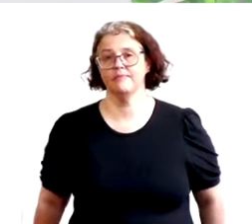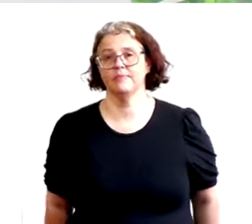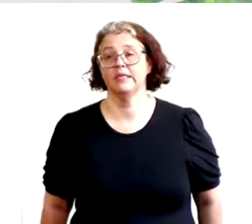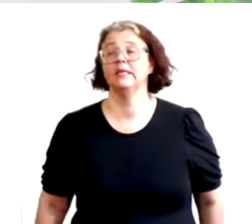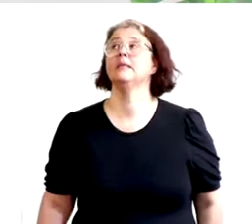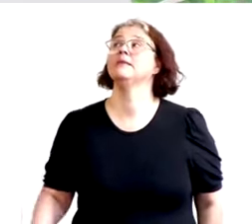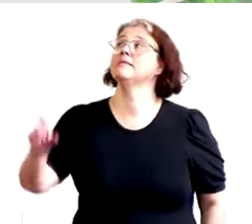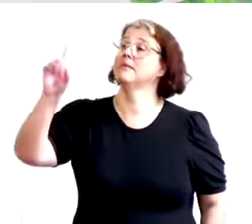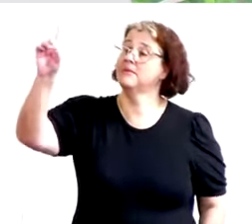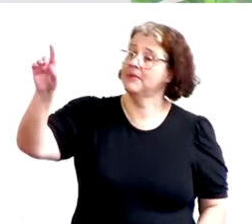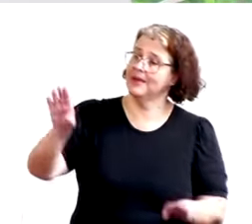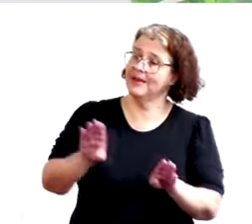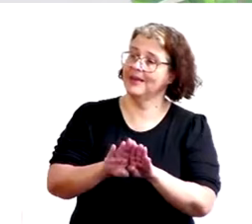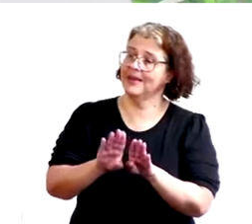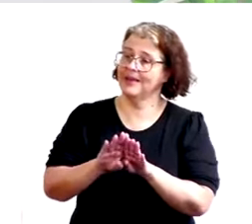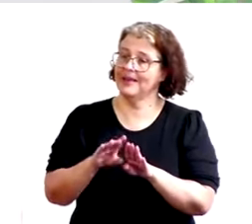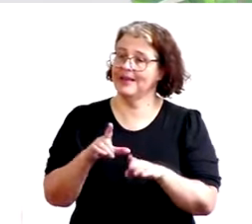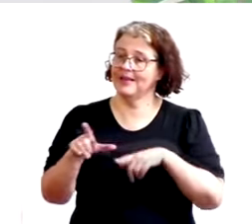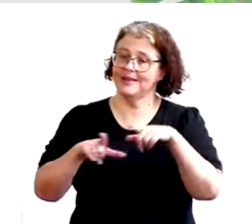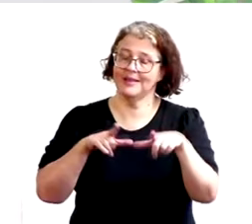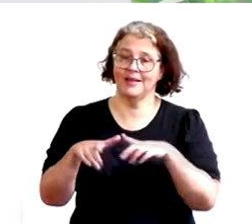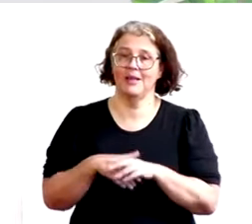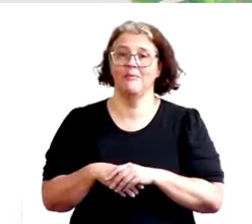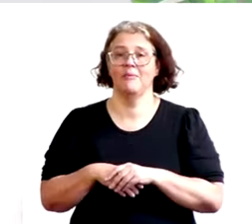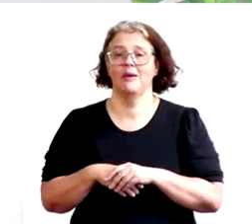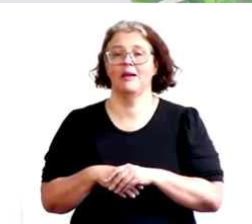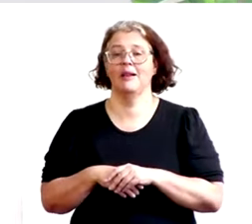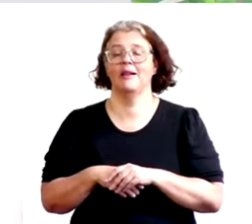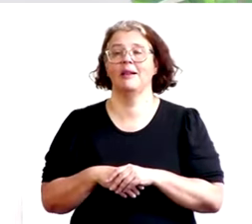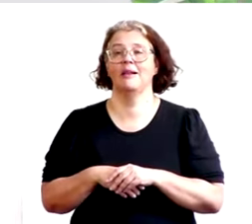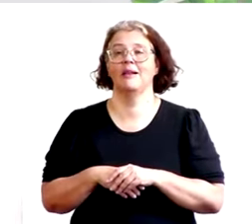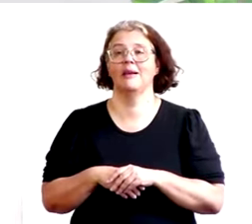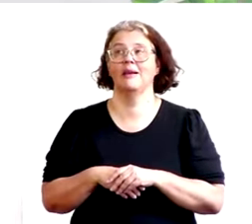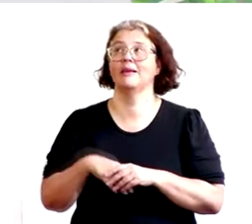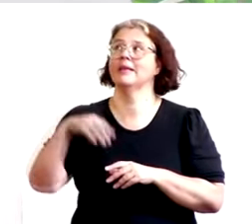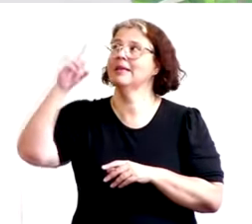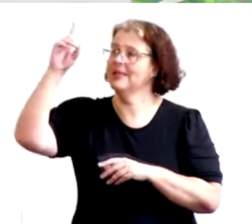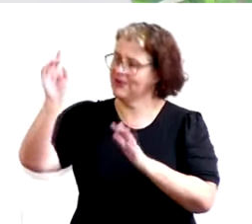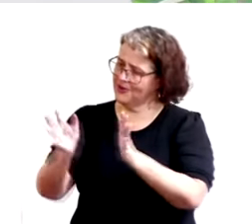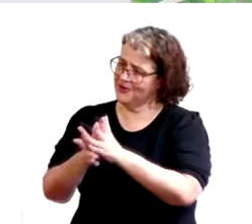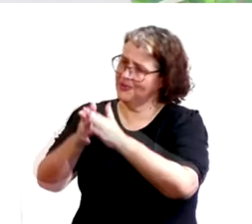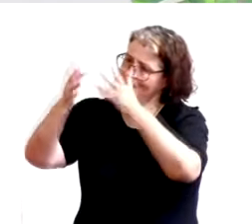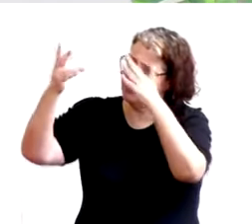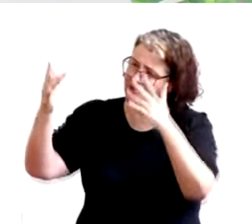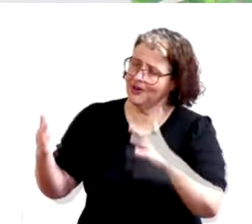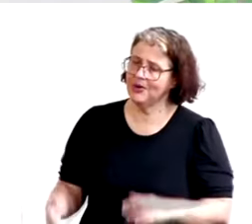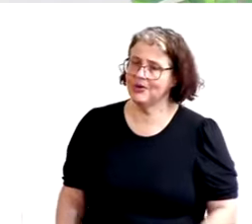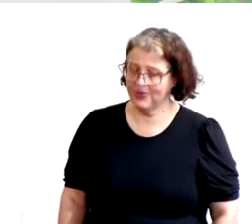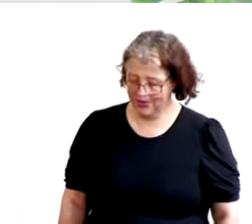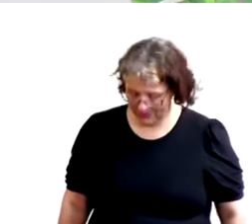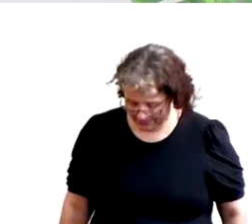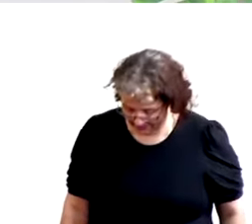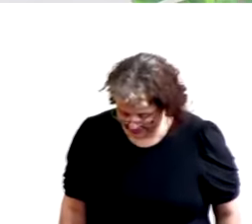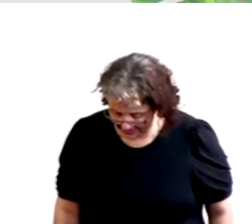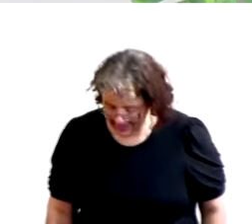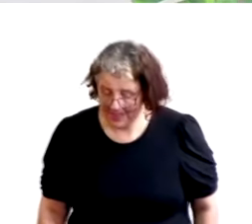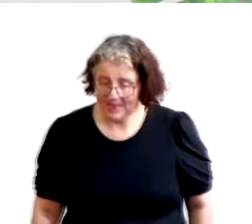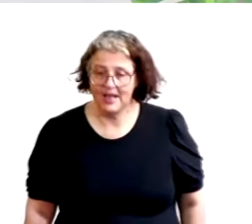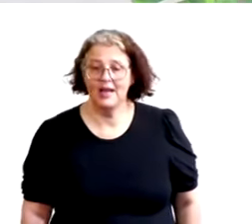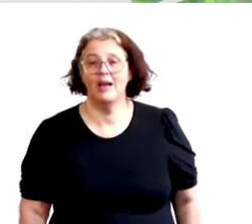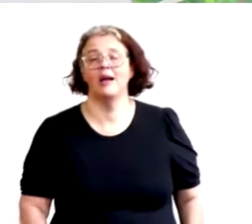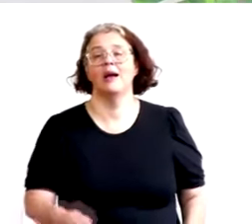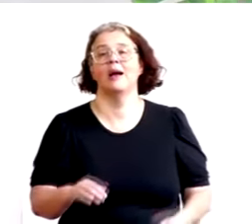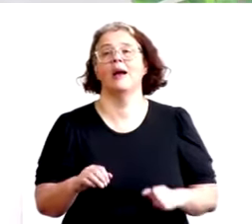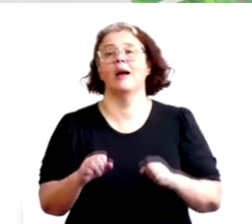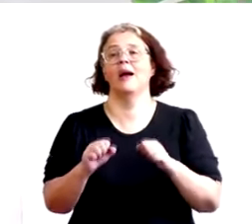exercita ou traz a sua memória que Deus é grande As aftas está meditando lembrando considerando